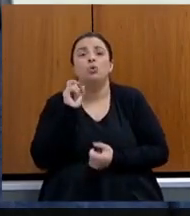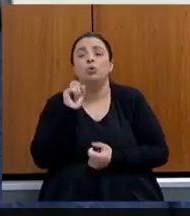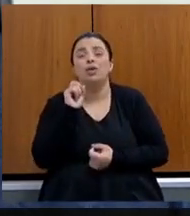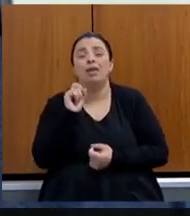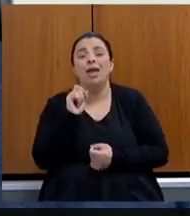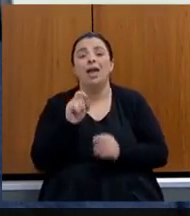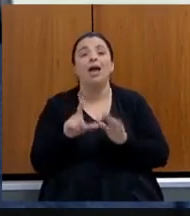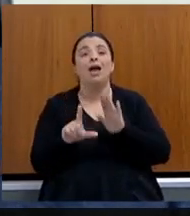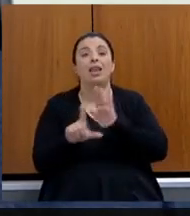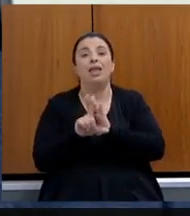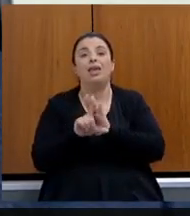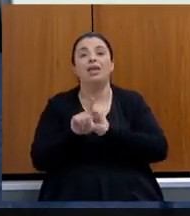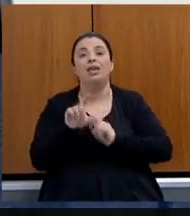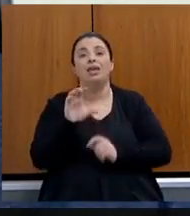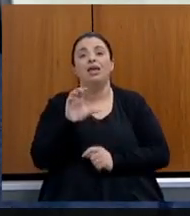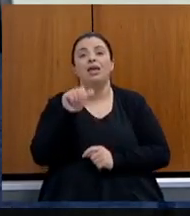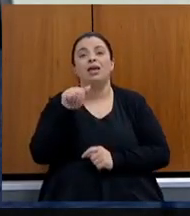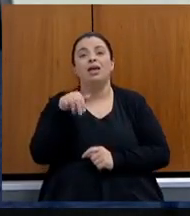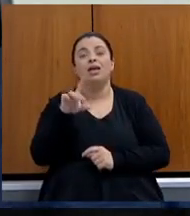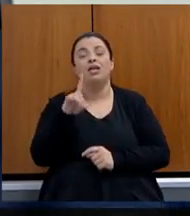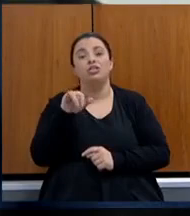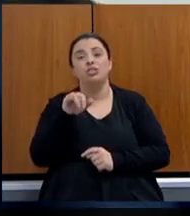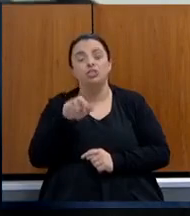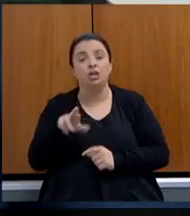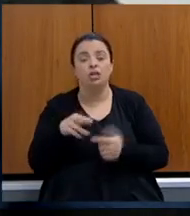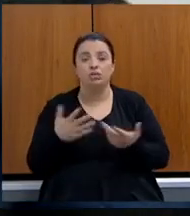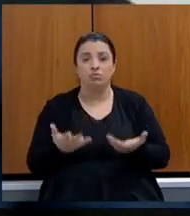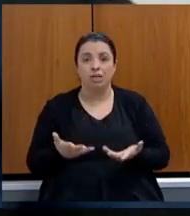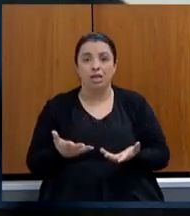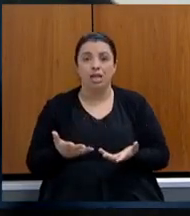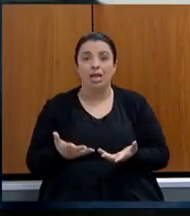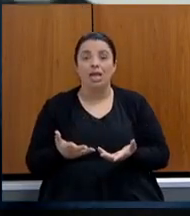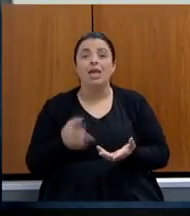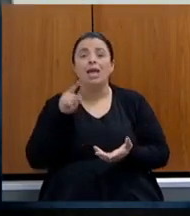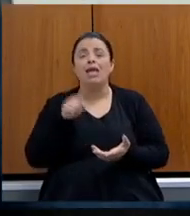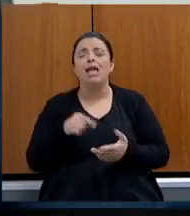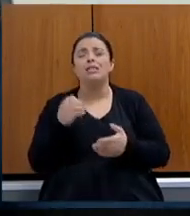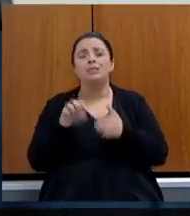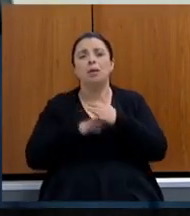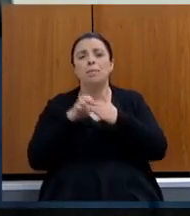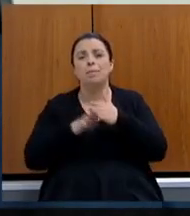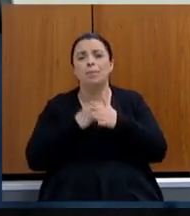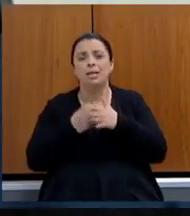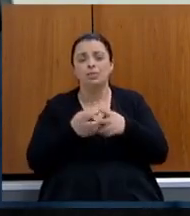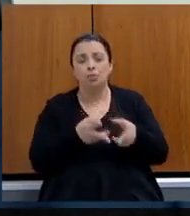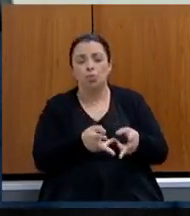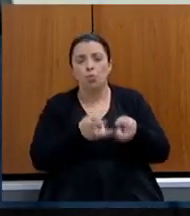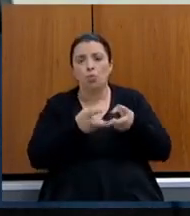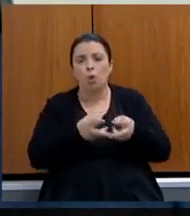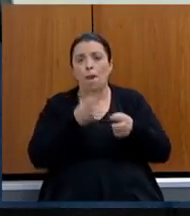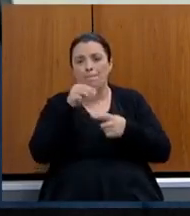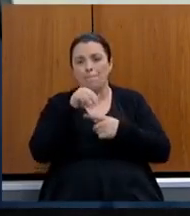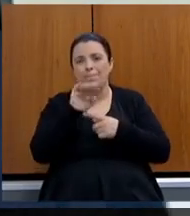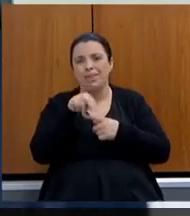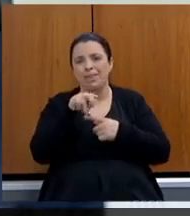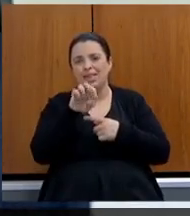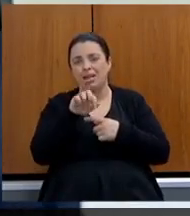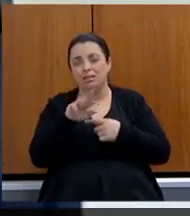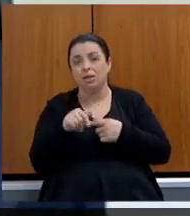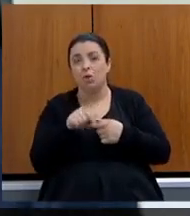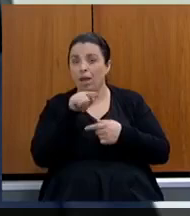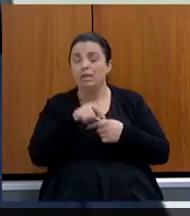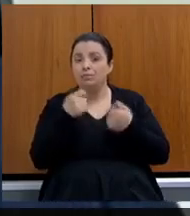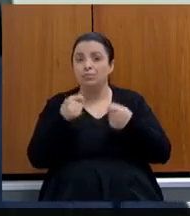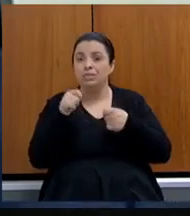vem aqui as mineradoras e se não pagarmos impostos aqui os pagodes da todos aqueles que têm o Rodrigo chegou pagar os